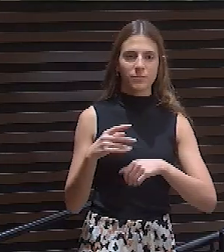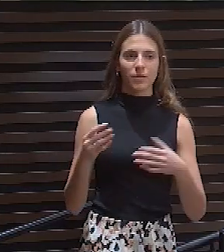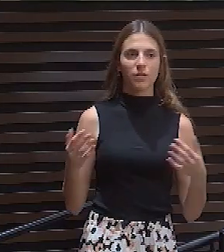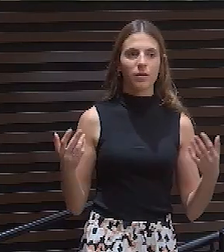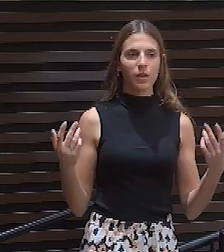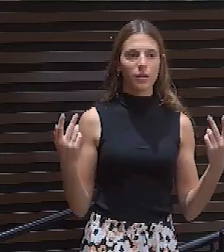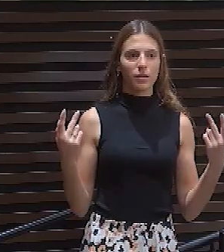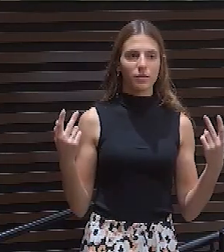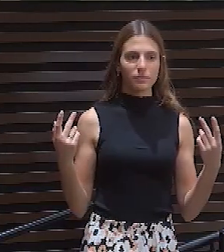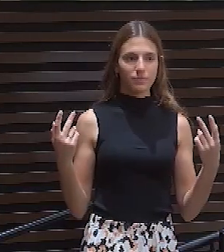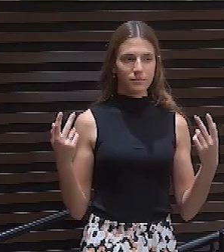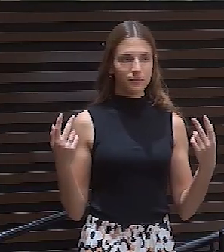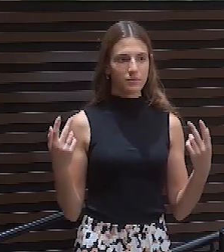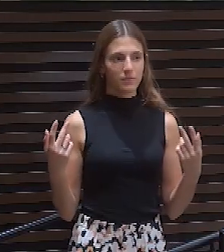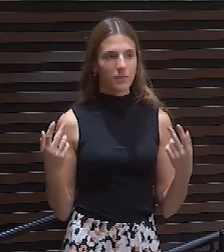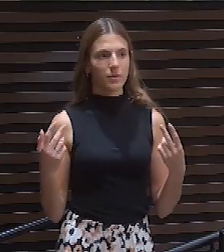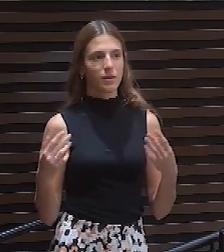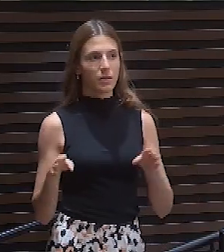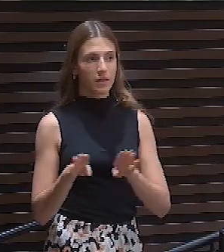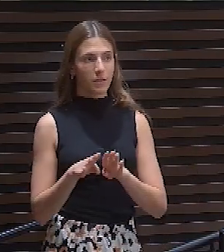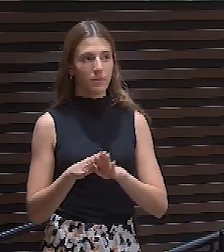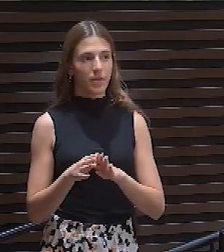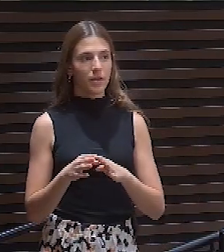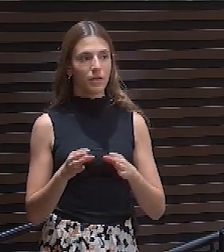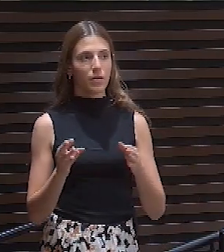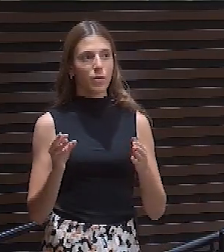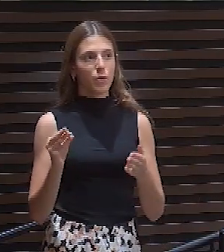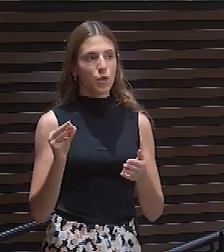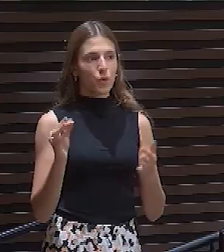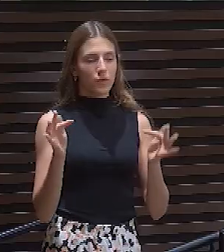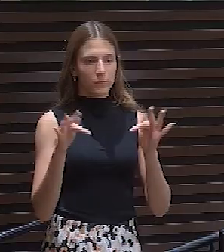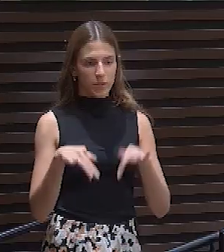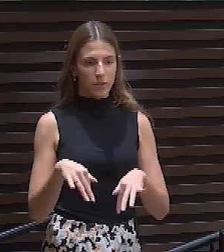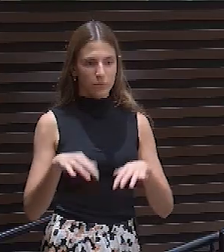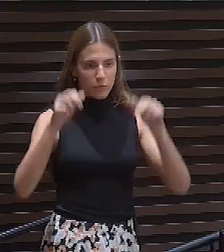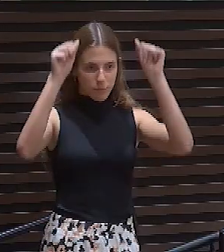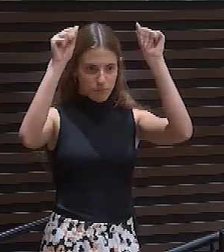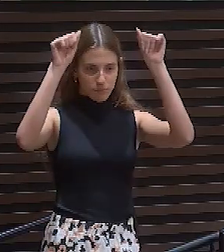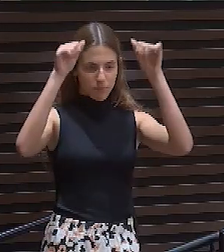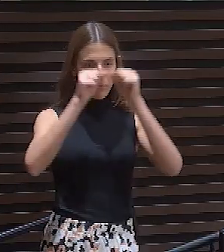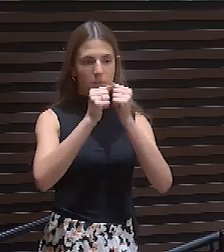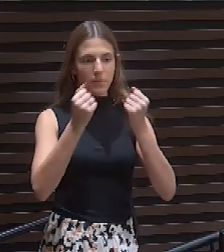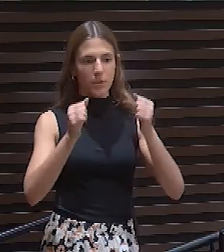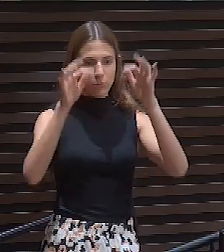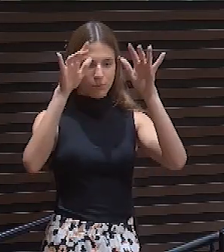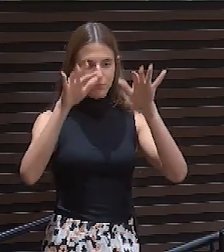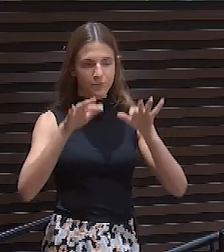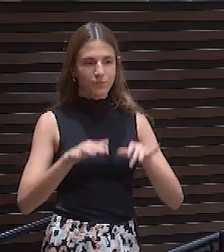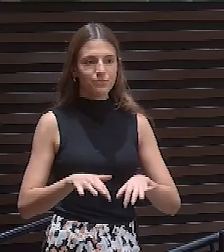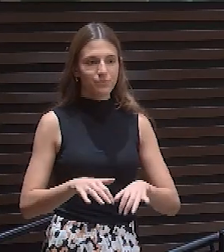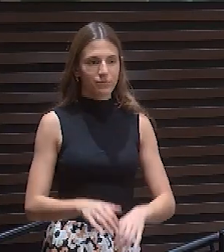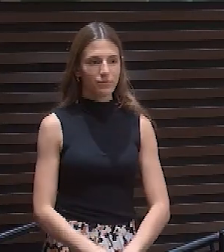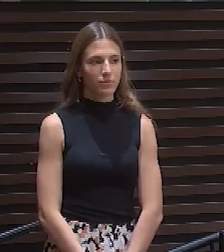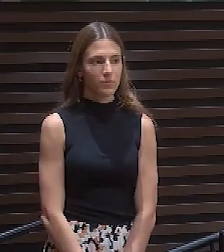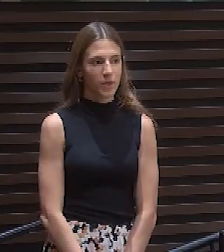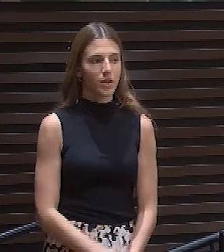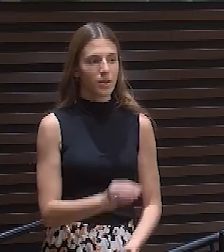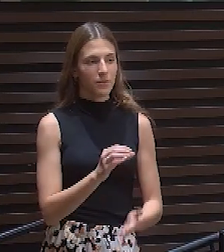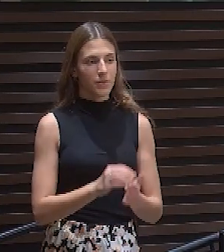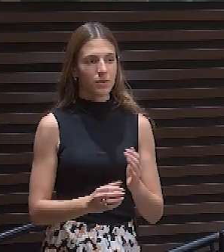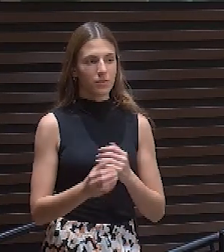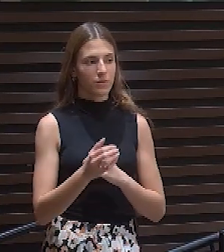A Páscoa e o fim do maná. Vamos ler os versículos 10, aqui de capítulo